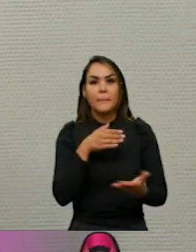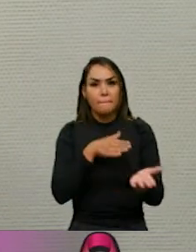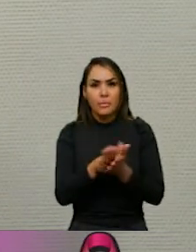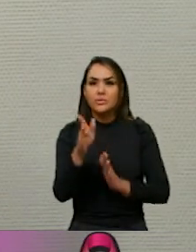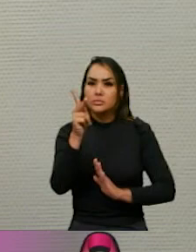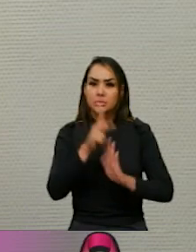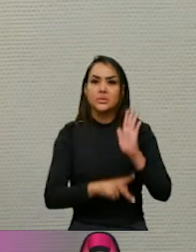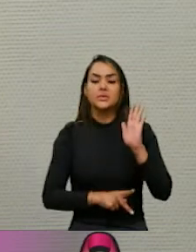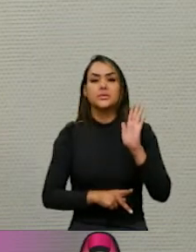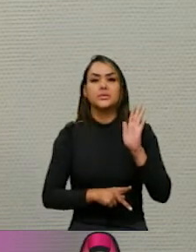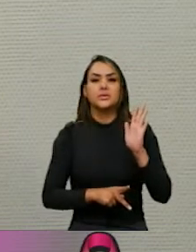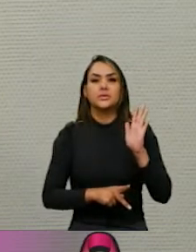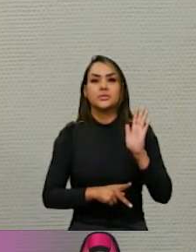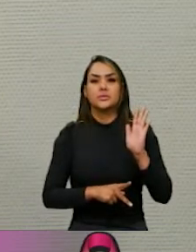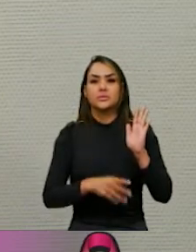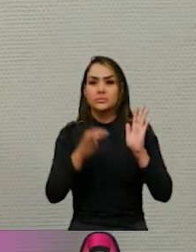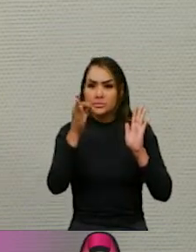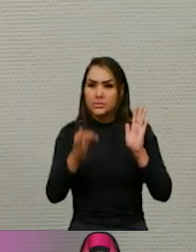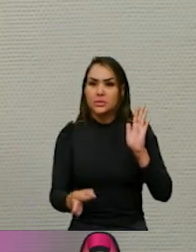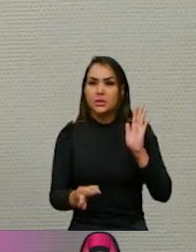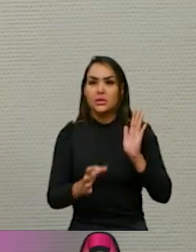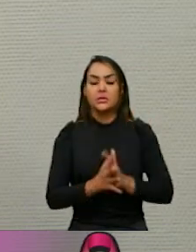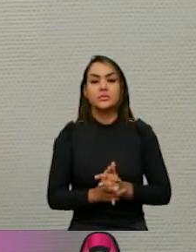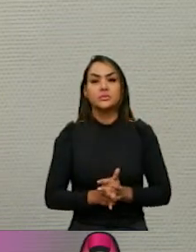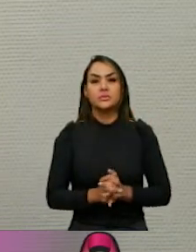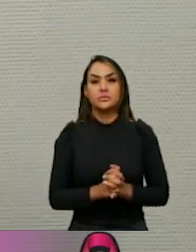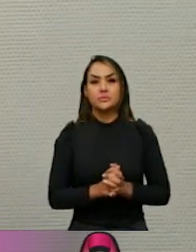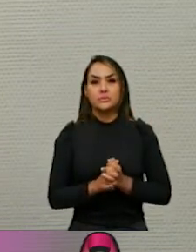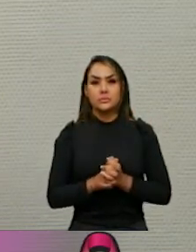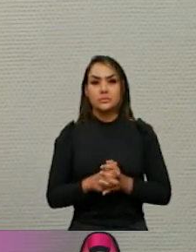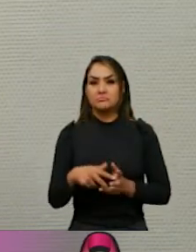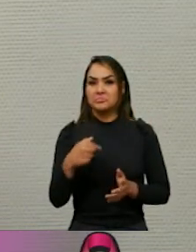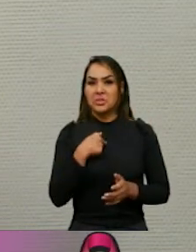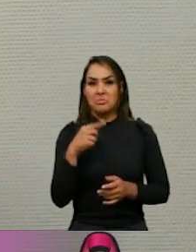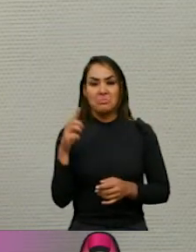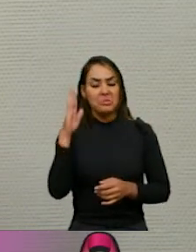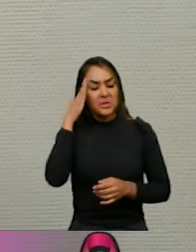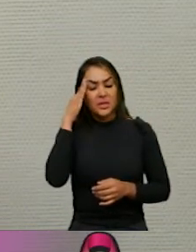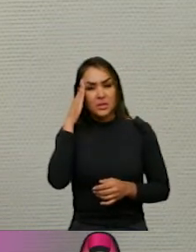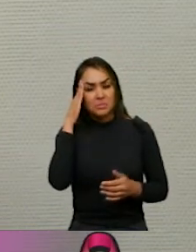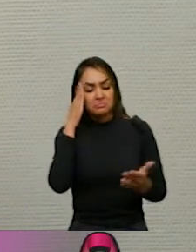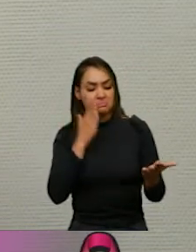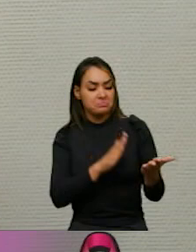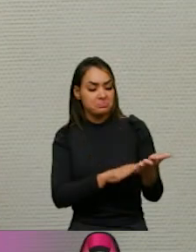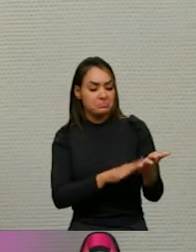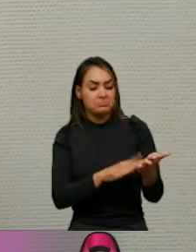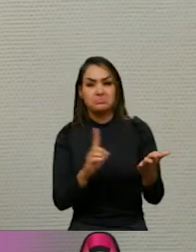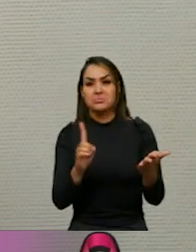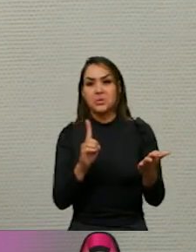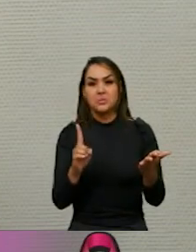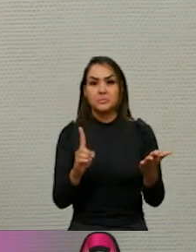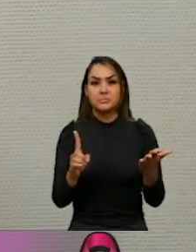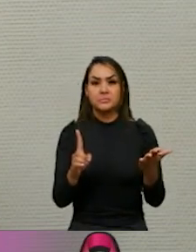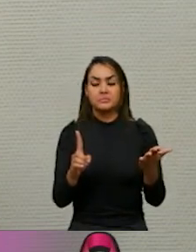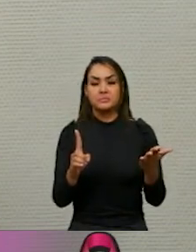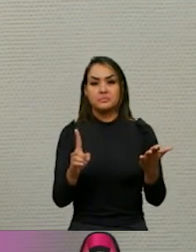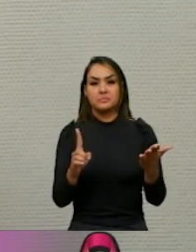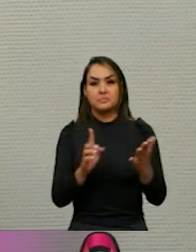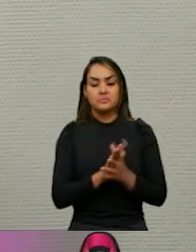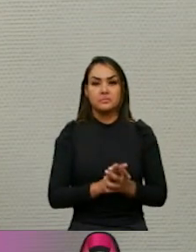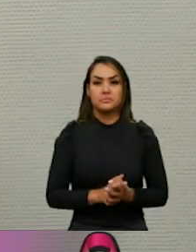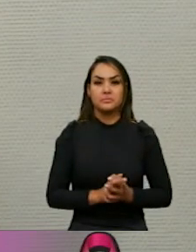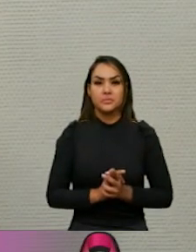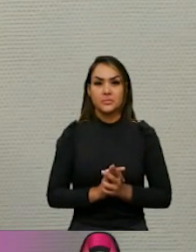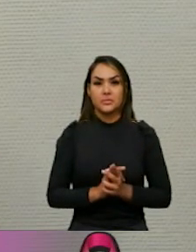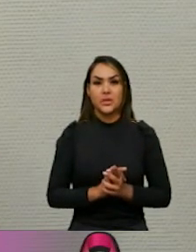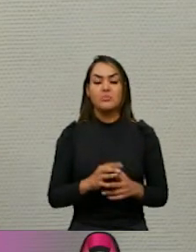coisa dentro da sua forma correta, mas não. Eu sinceramente, não consigo entender o porquê desse descaso, dessa bagunça de